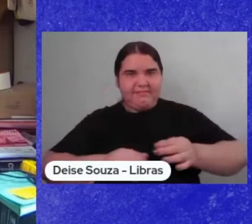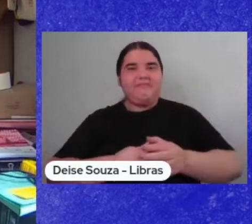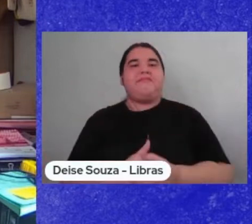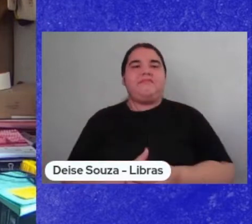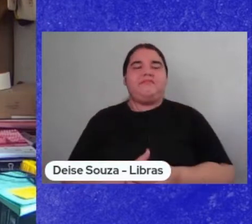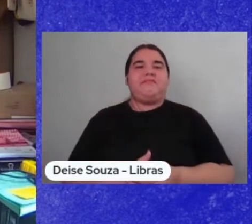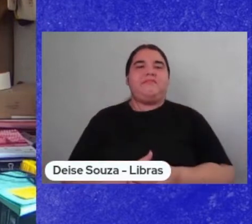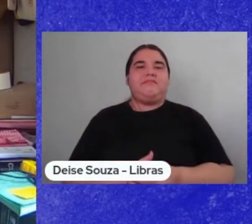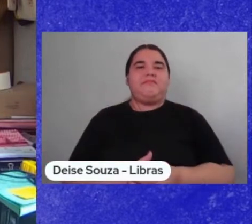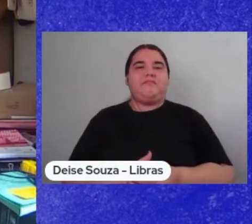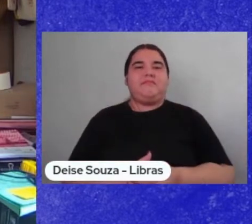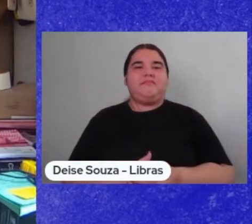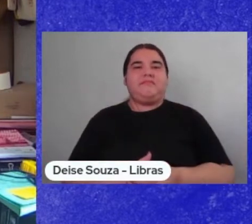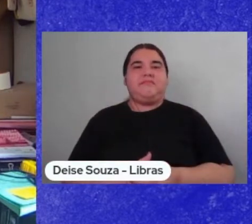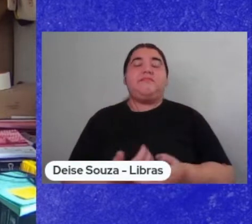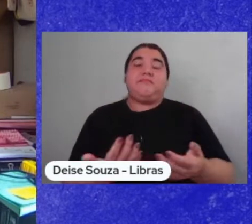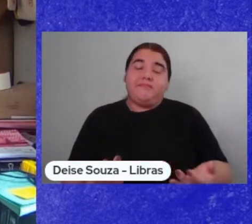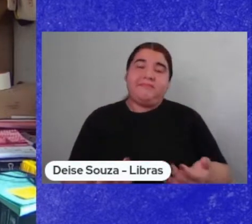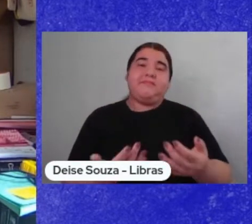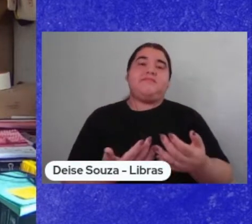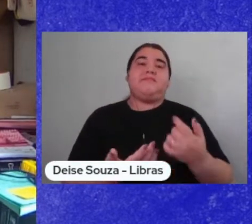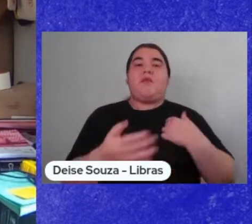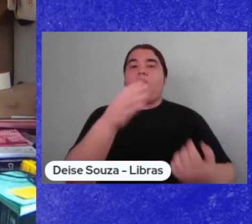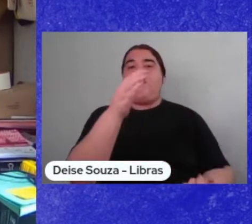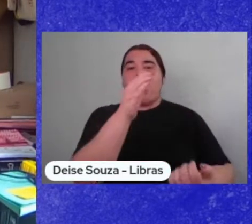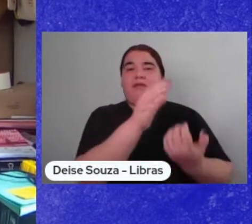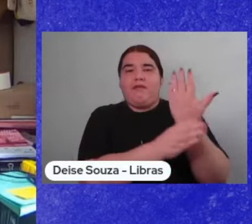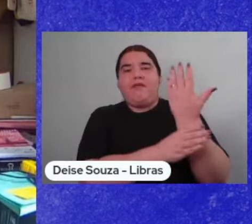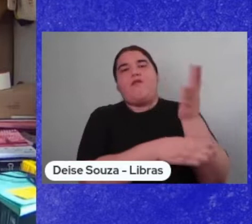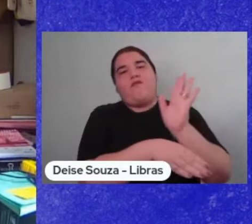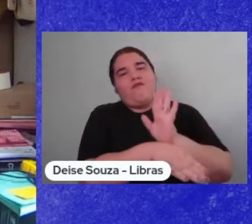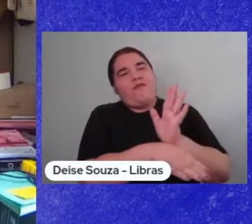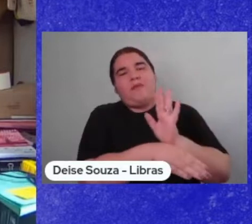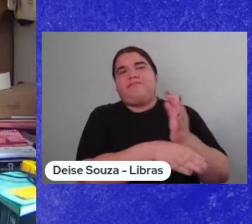Eu fiz Românticos. O Românticos é um projeto muito pessoal para mim.